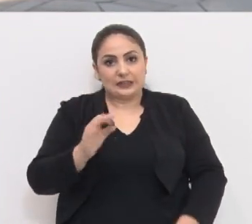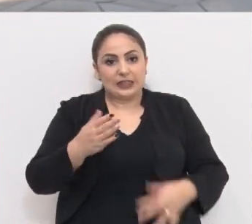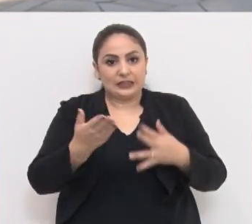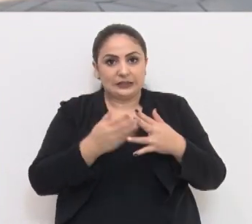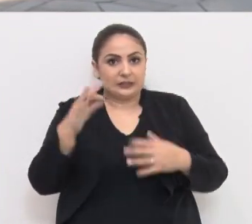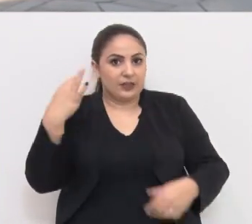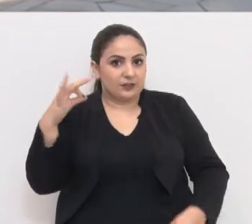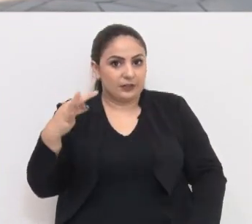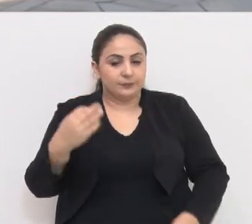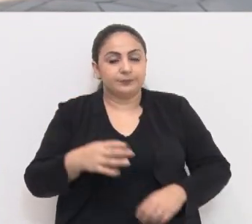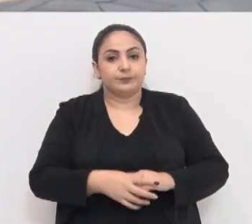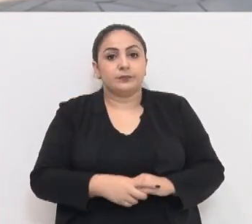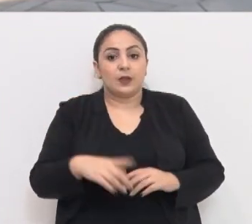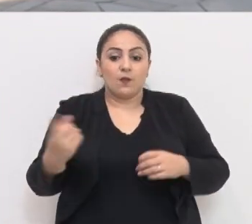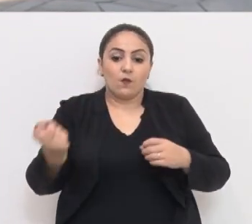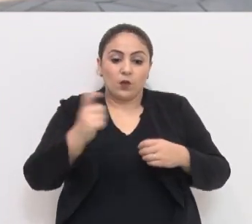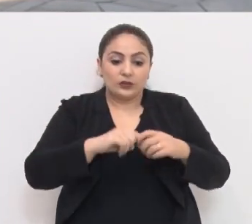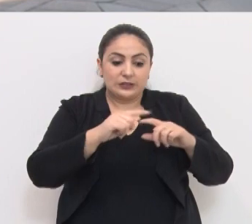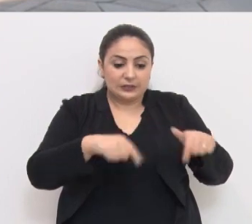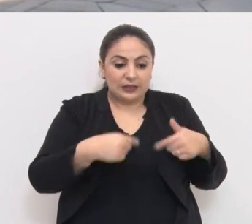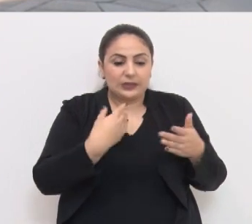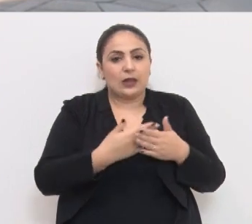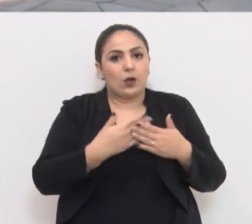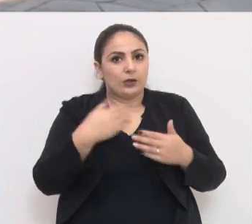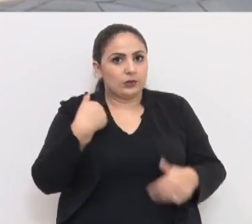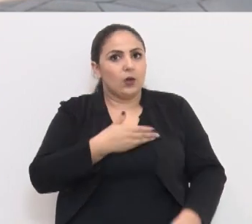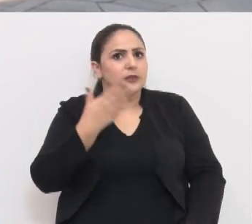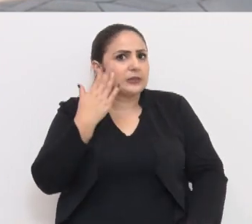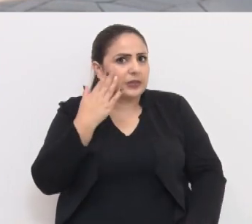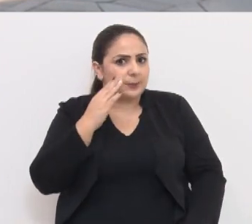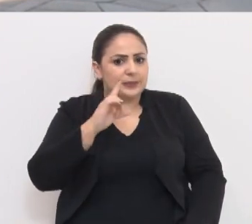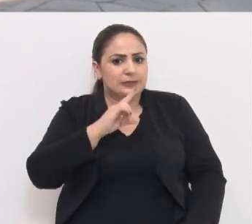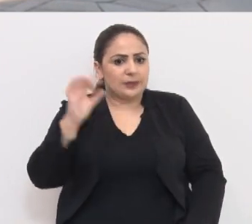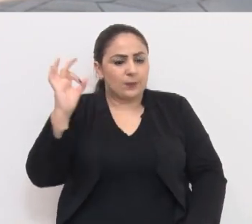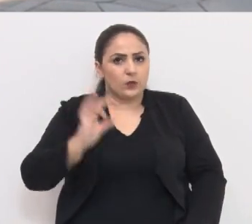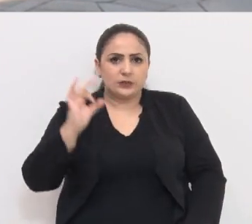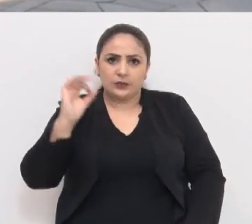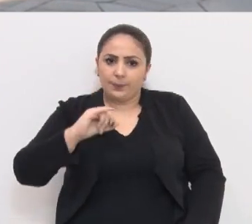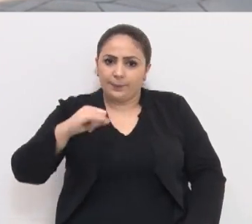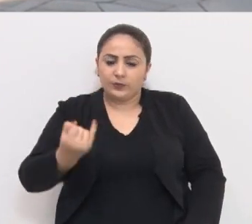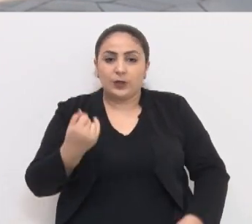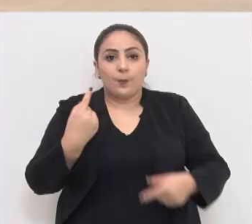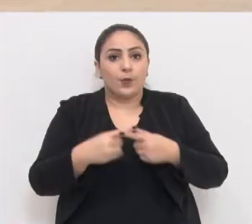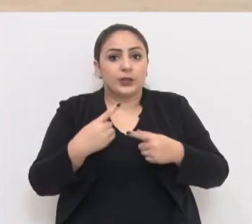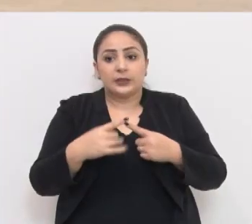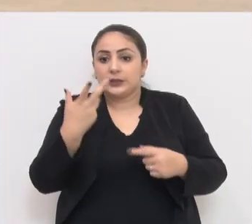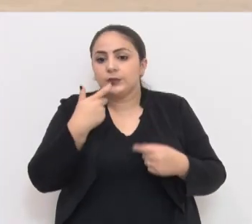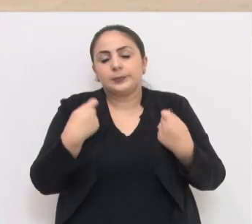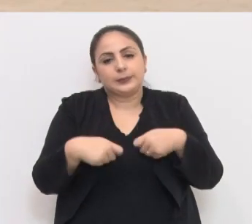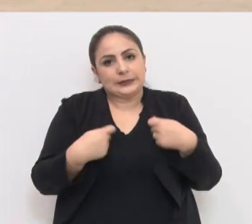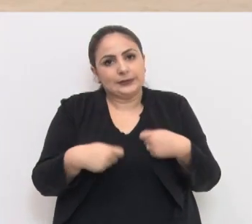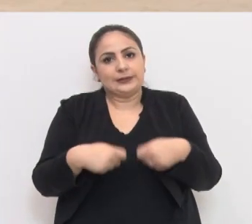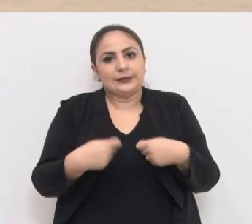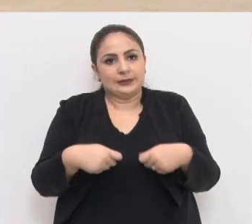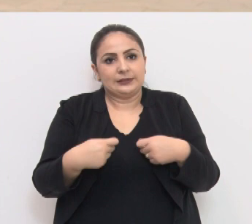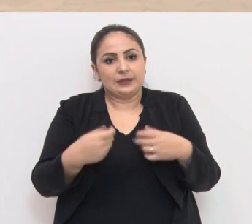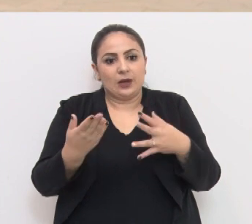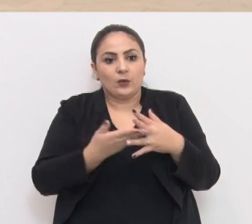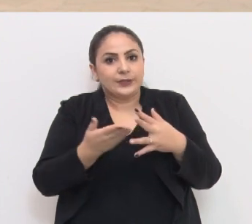Recentemente, o vereador Patrick Cavalcante anunciou a liberação de recursos federais para a escola Daniel Dipp. A